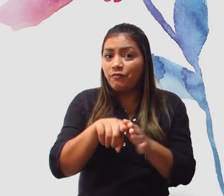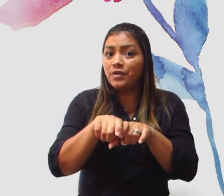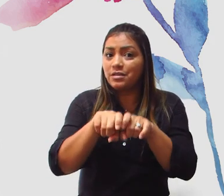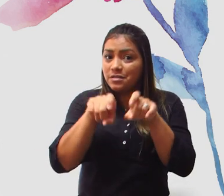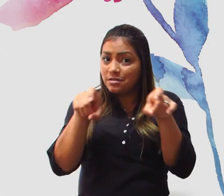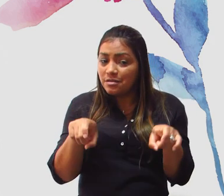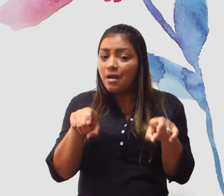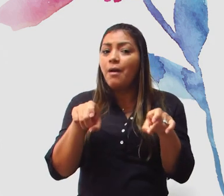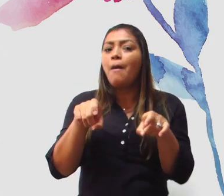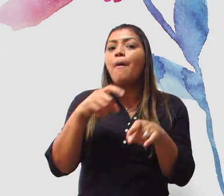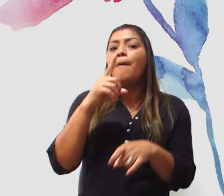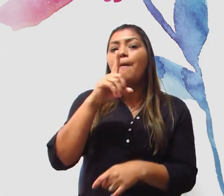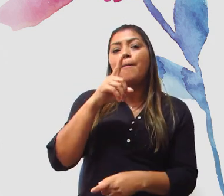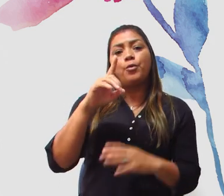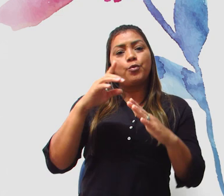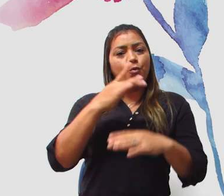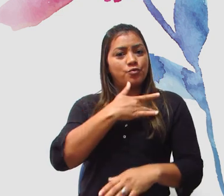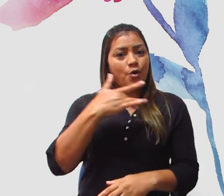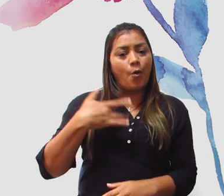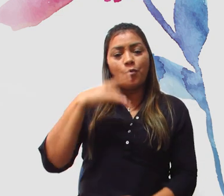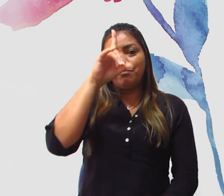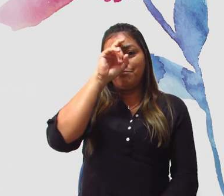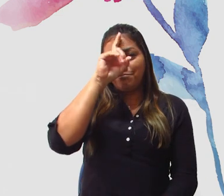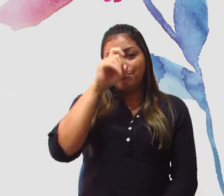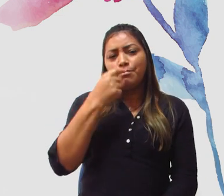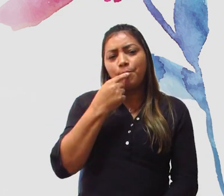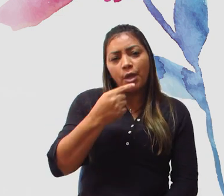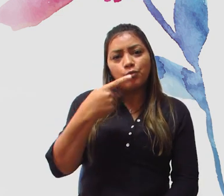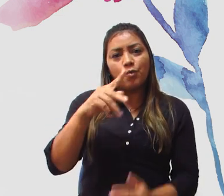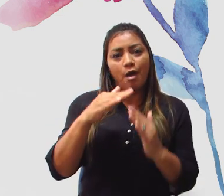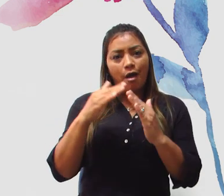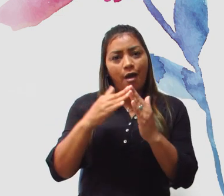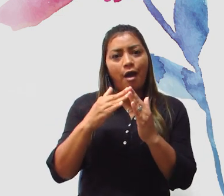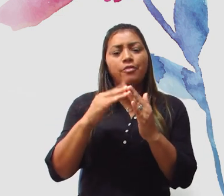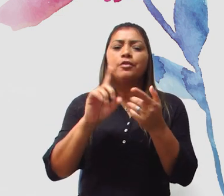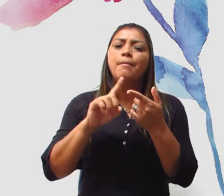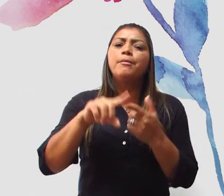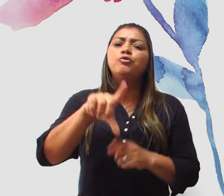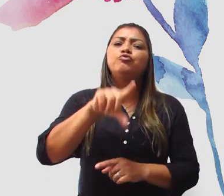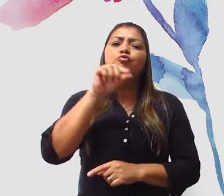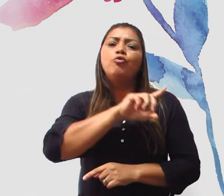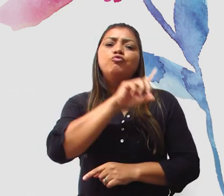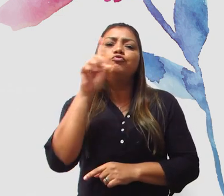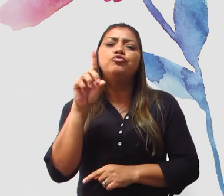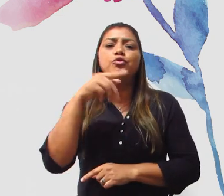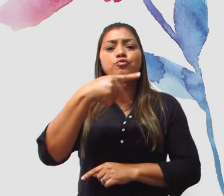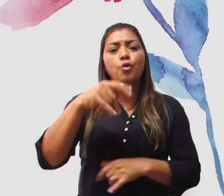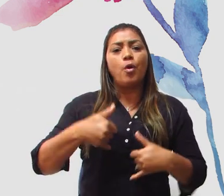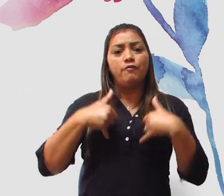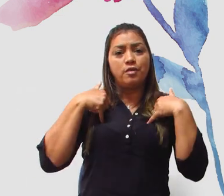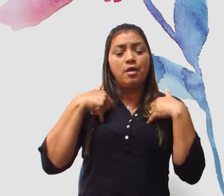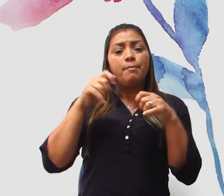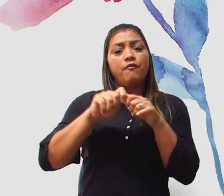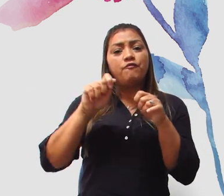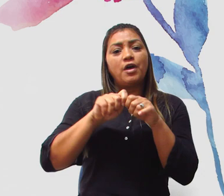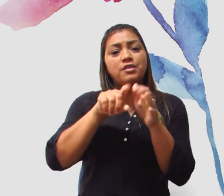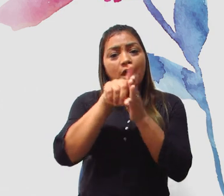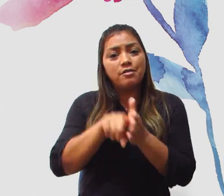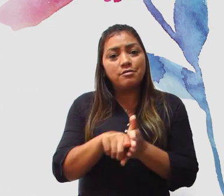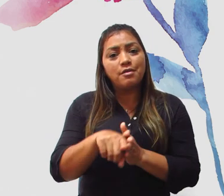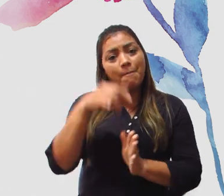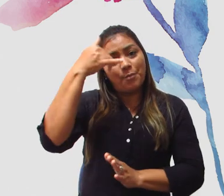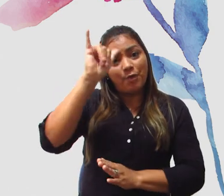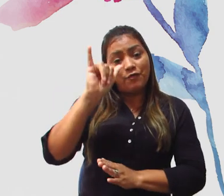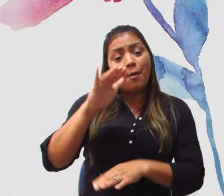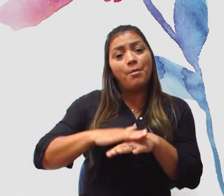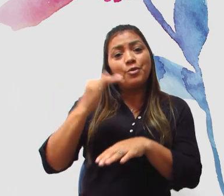de saúde mais próximo da sua casa. E fica uma dica, escolha o mês do seu aniversário para realizar os seus exames de